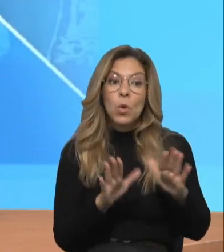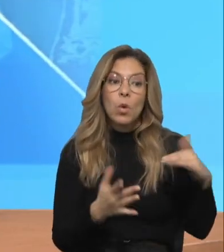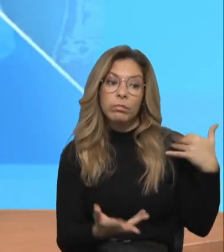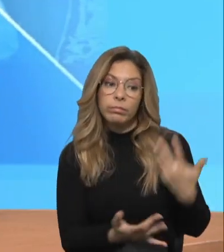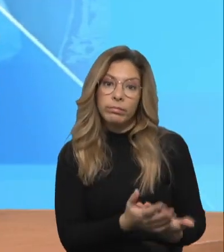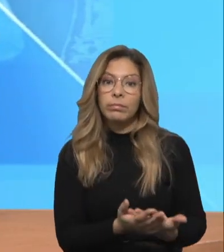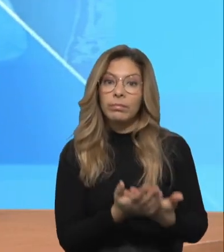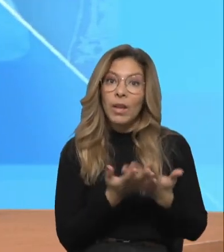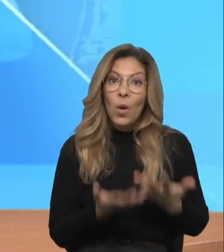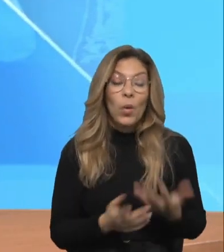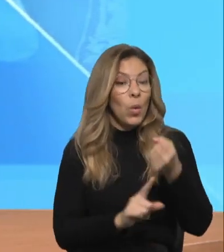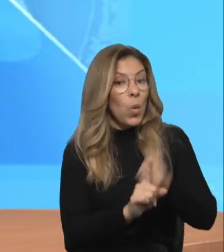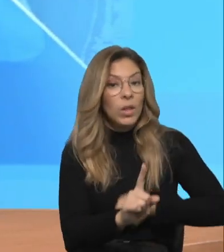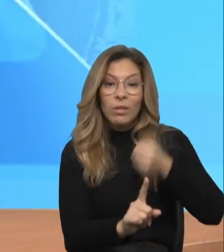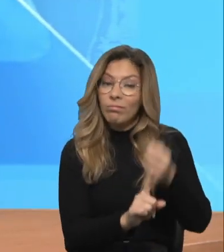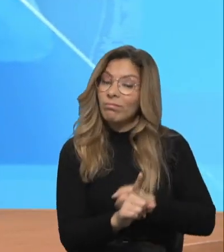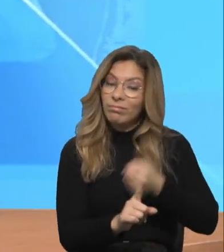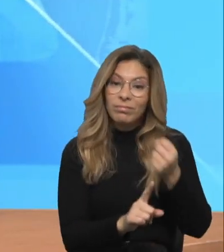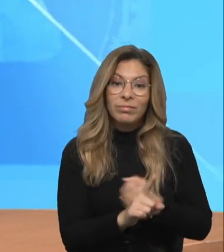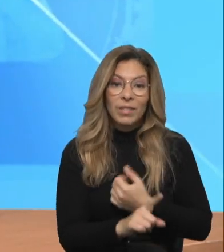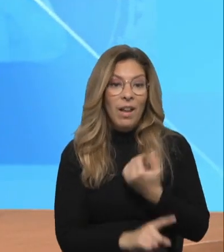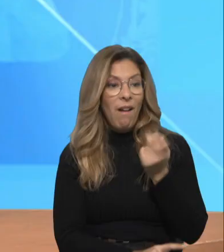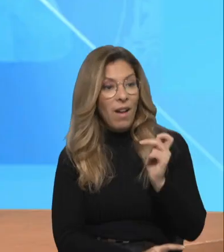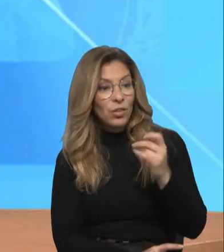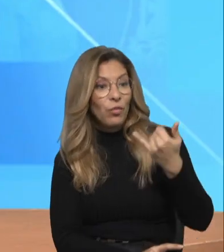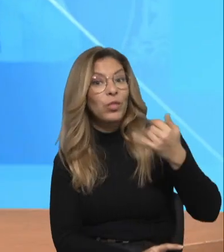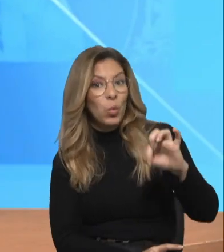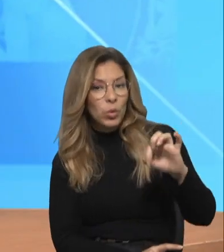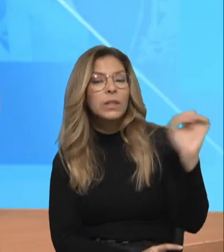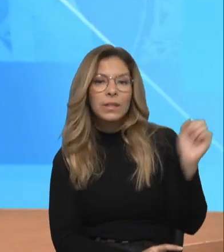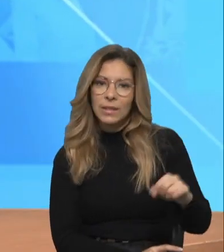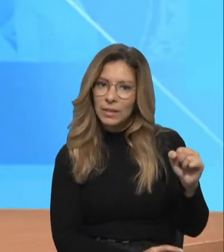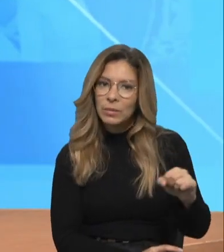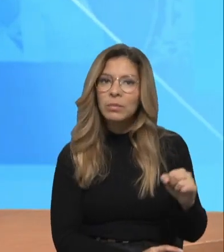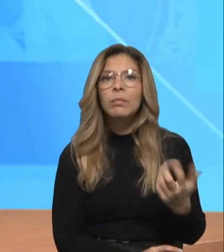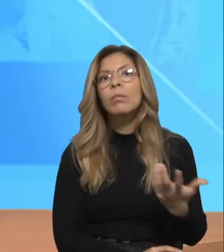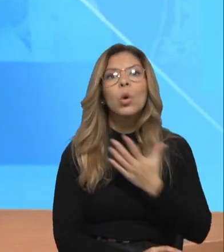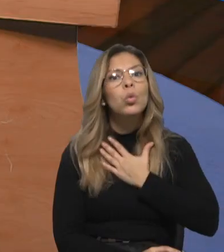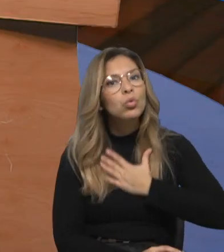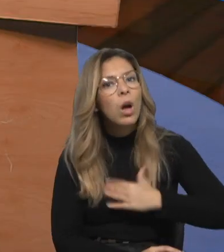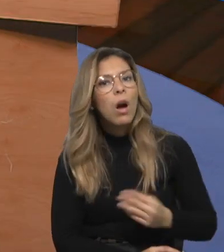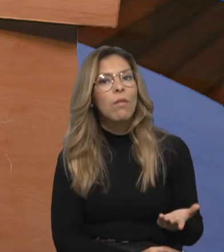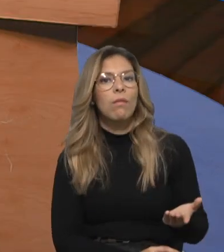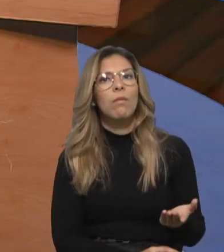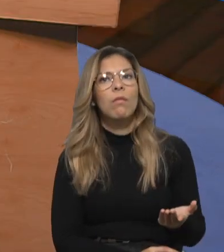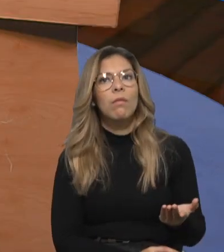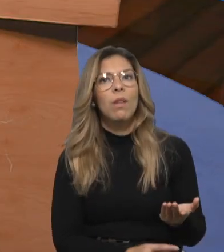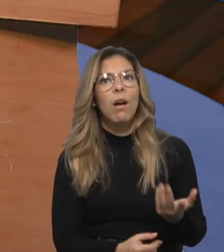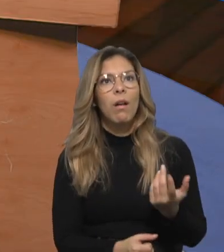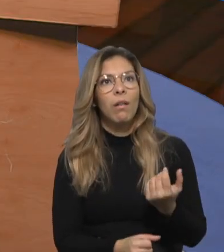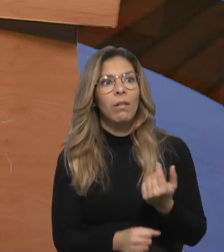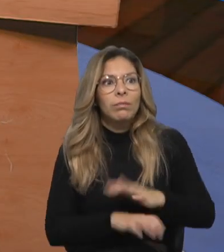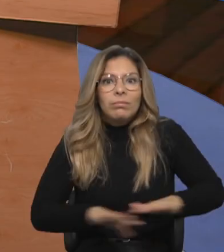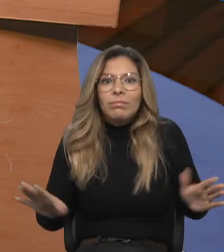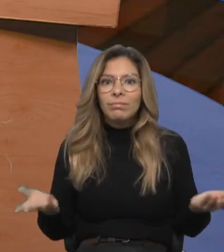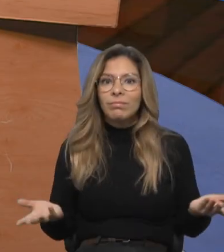Mosaico continua a trabalhar... 28 anos, não é? 28 anos. O Mosaico gostaria muito de ficar sem trabalho.